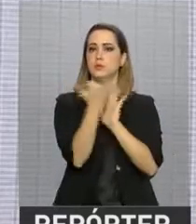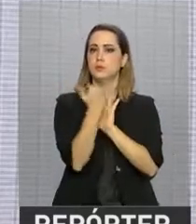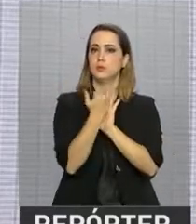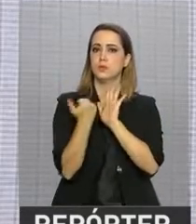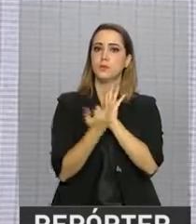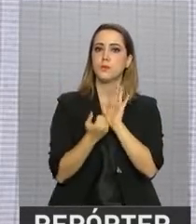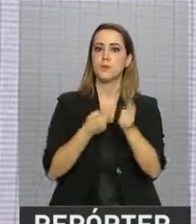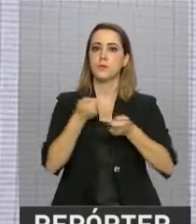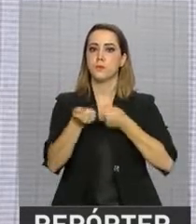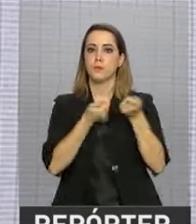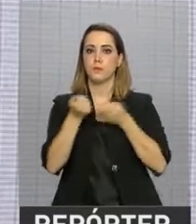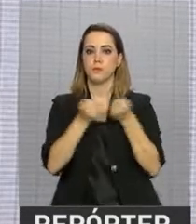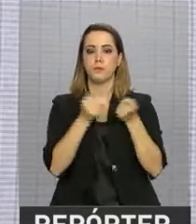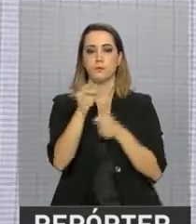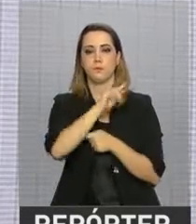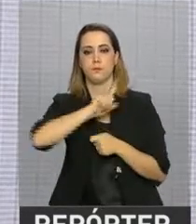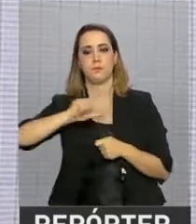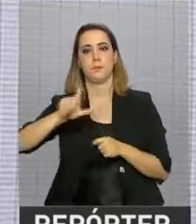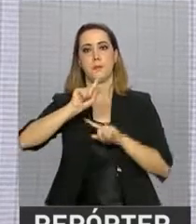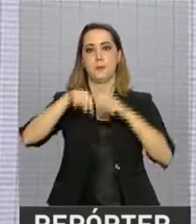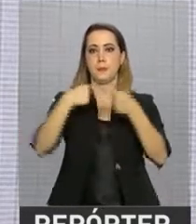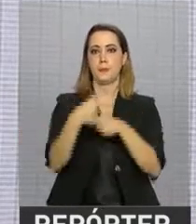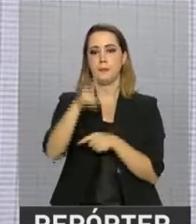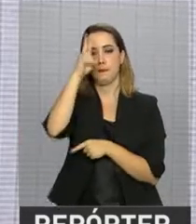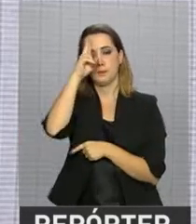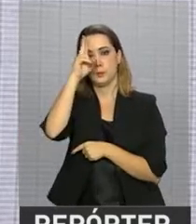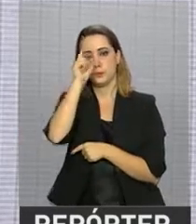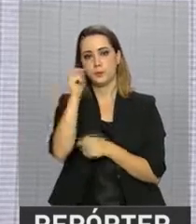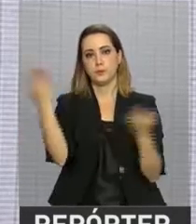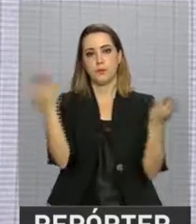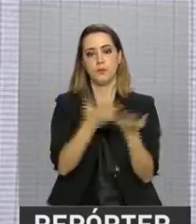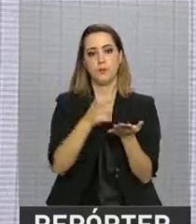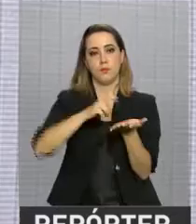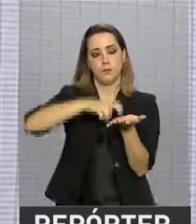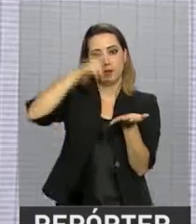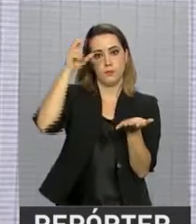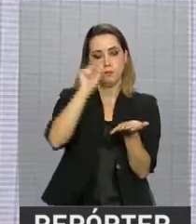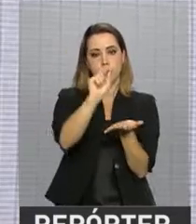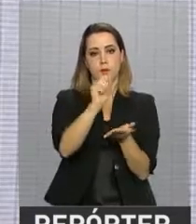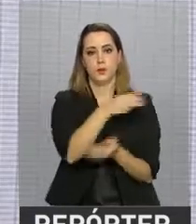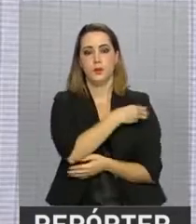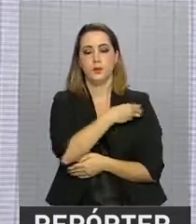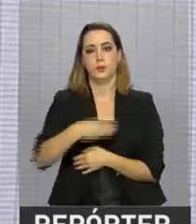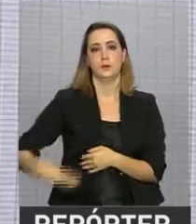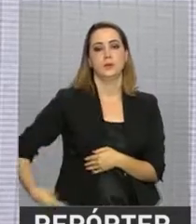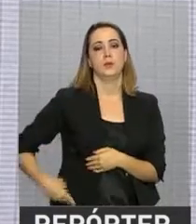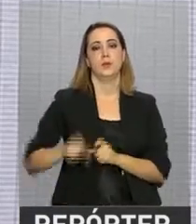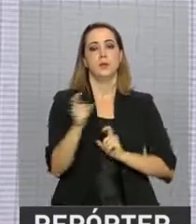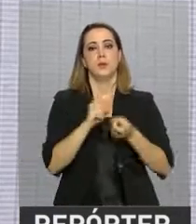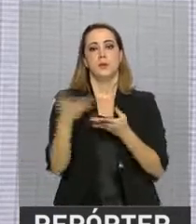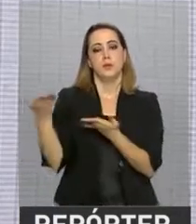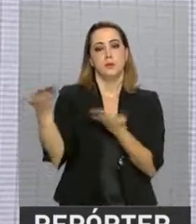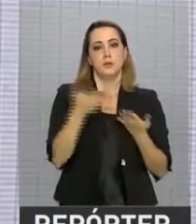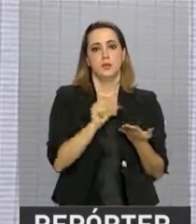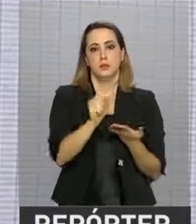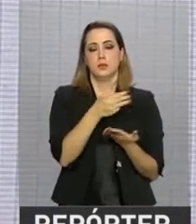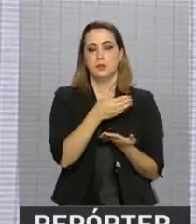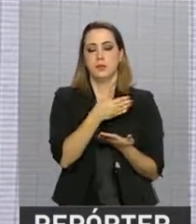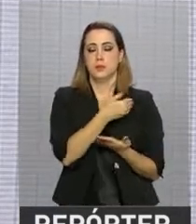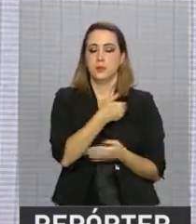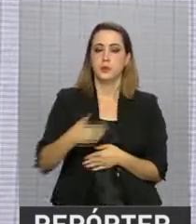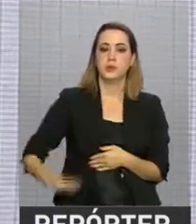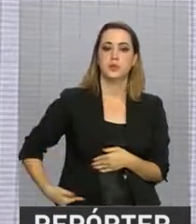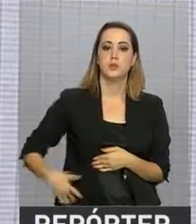de ajuste fiscal na próxima segunda-feira. Hoje, mais cedo, o ministro da Fazenda, Henrique Meirelles, recebeu o governador do Rio de Janeiro, Luiz